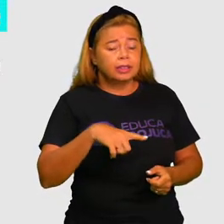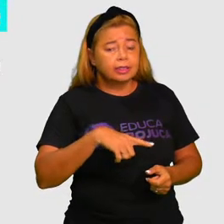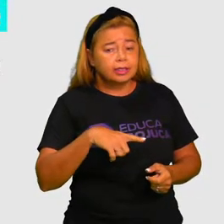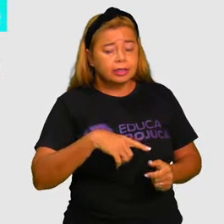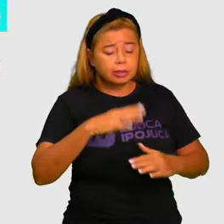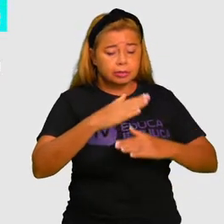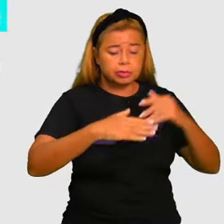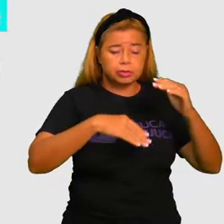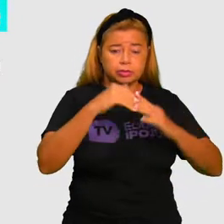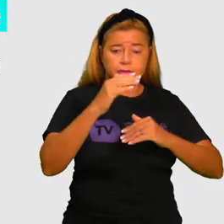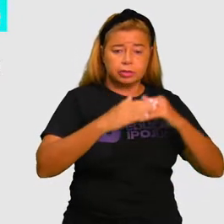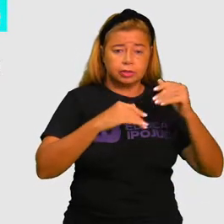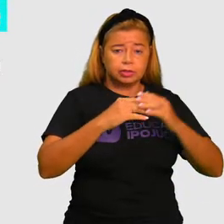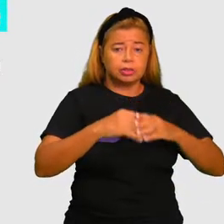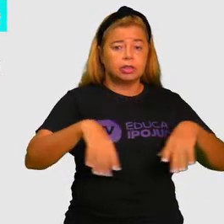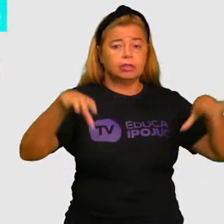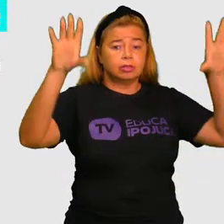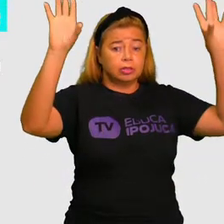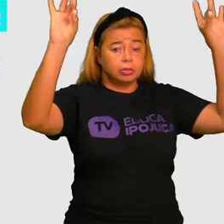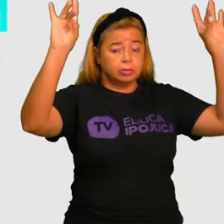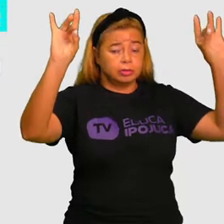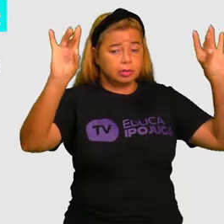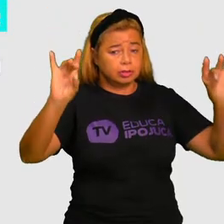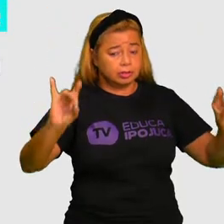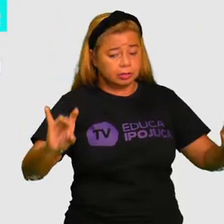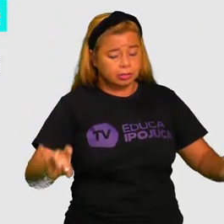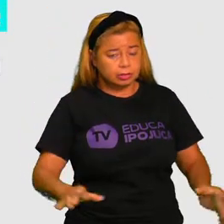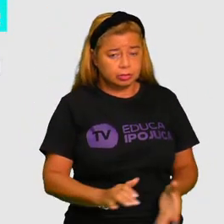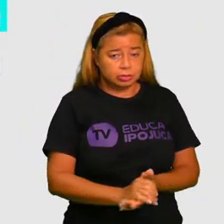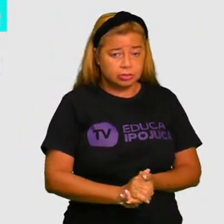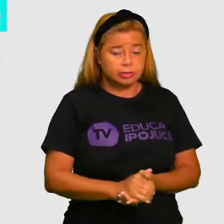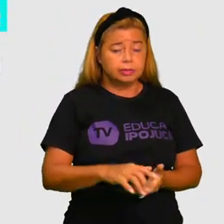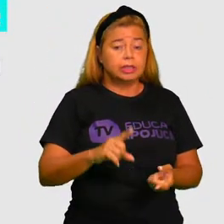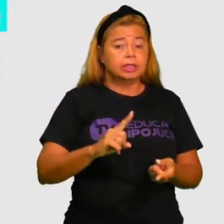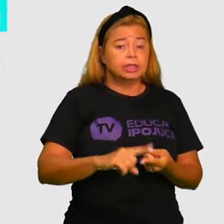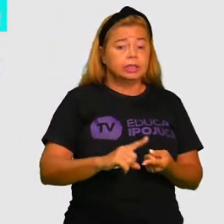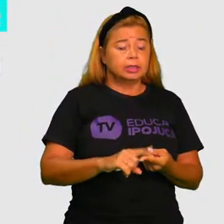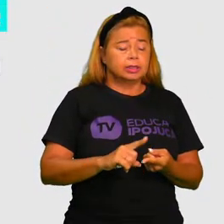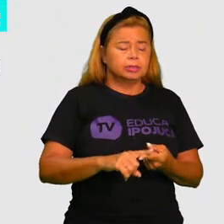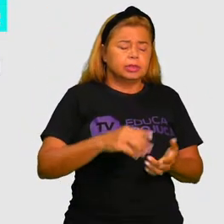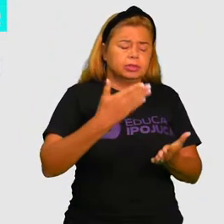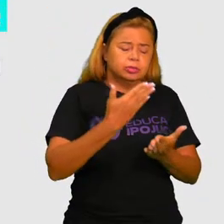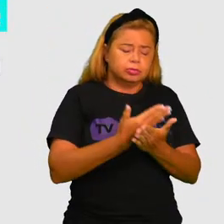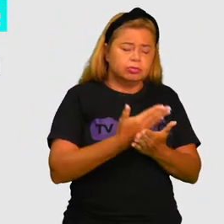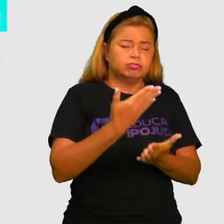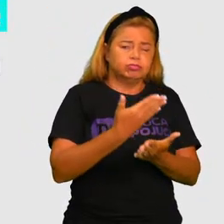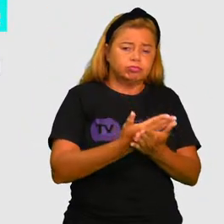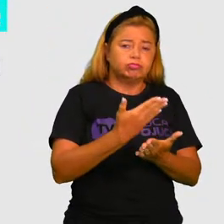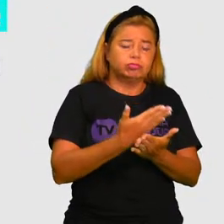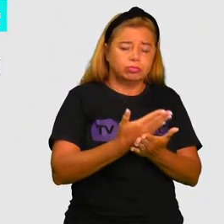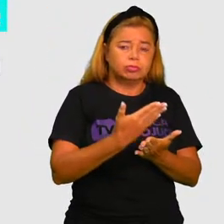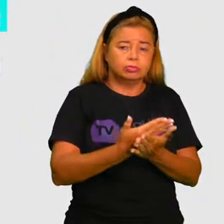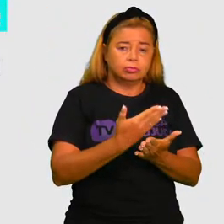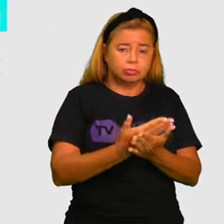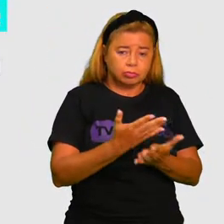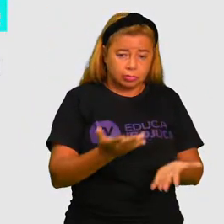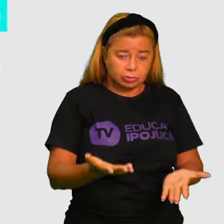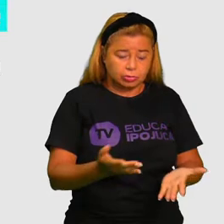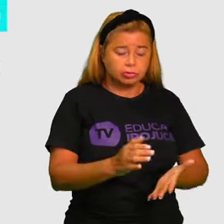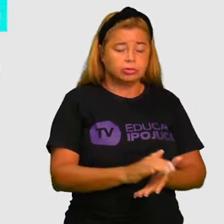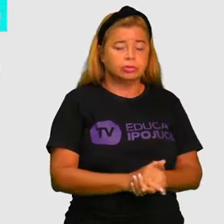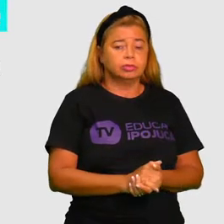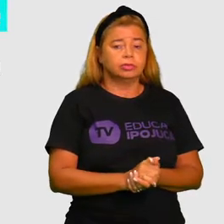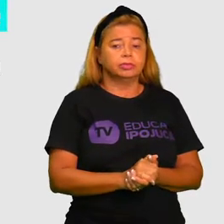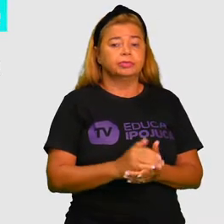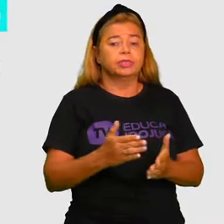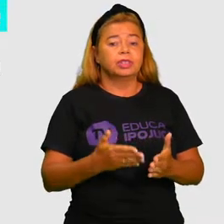o físico Robert mathews o estudo na depois de passar Dias criando e resolvendo complicadas